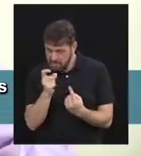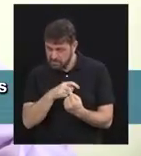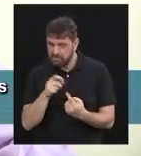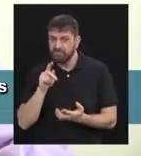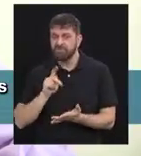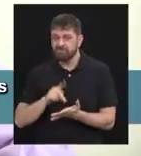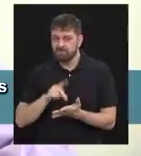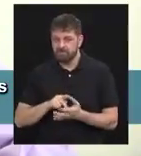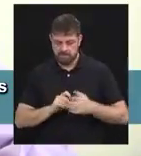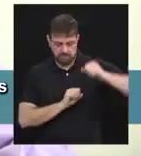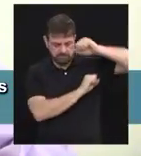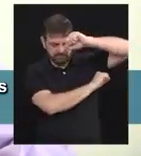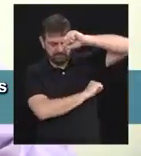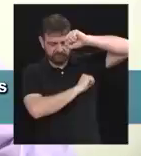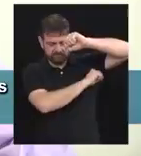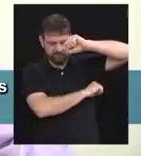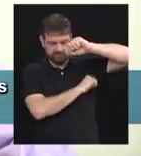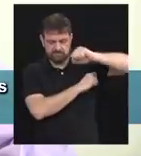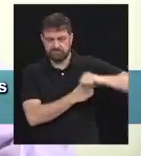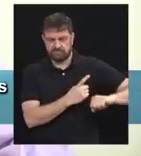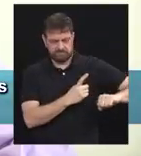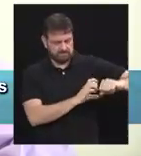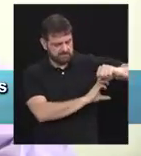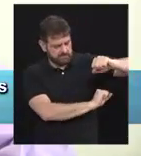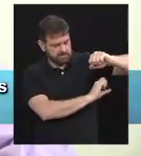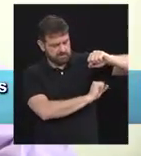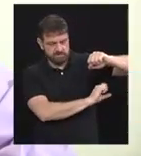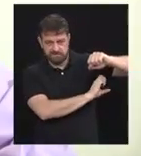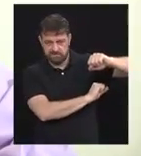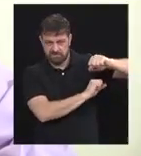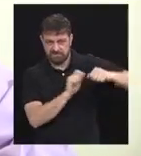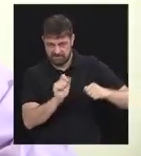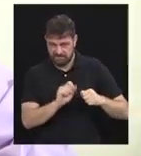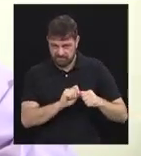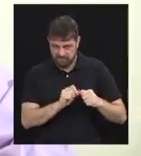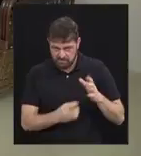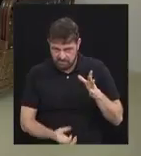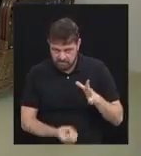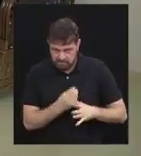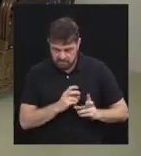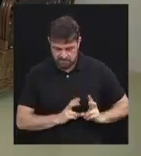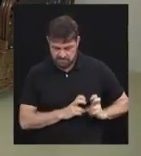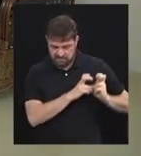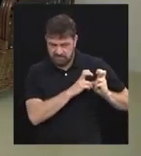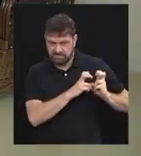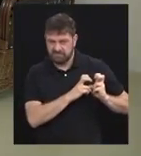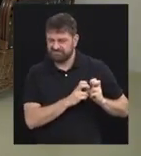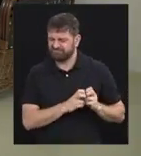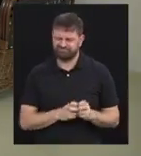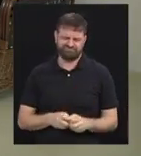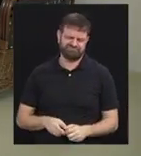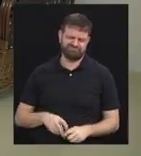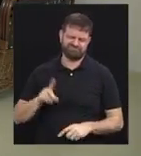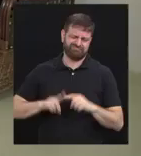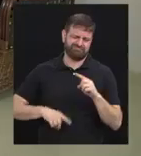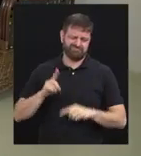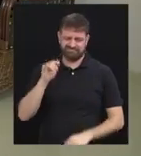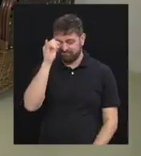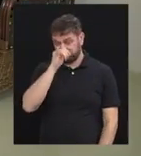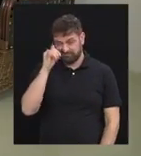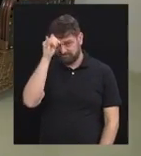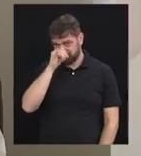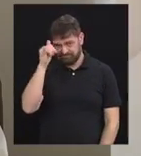desodorantes e outros cosméticos nas axilas aumenta o risco de câncer? Não, isso é mito, já foi